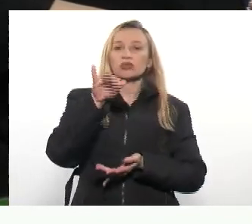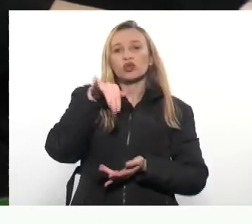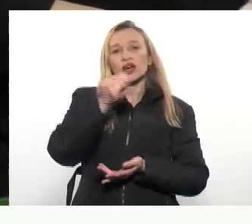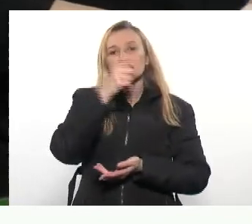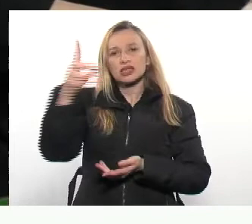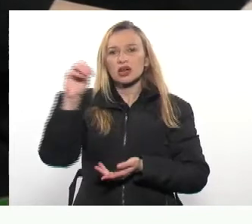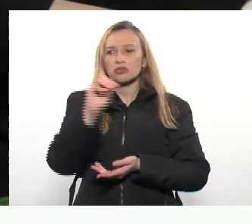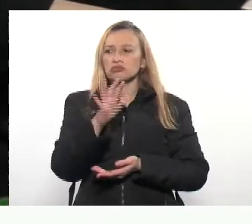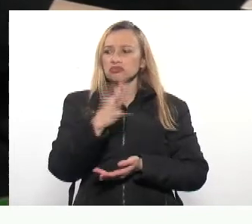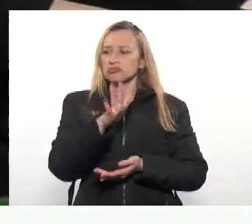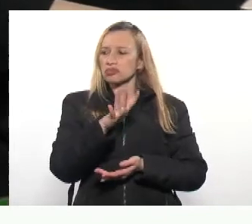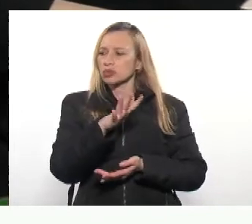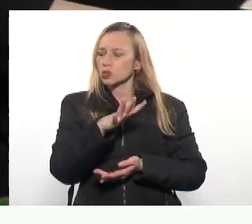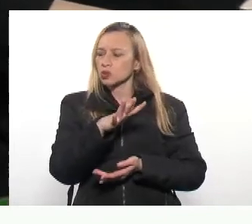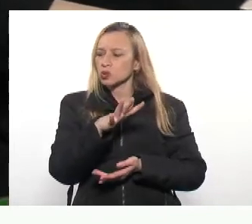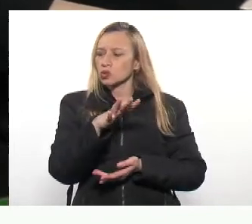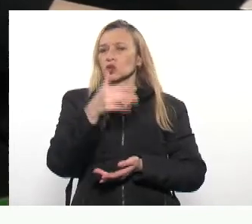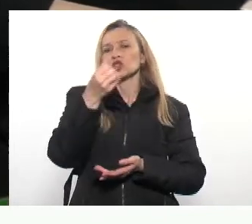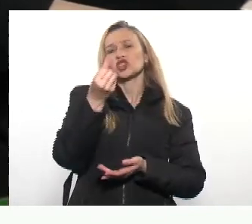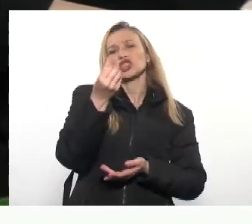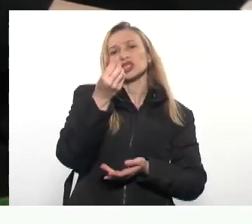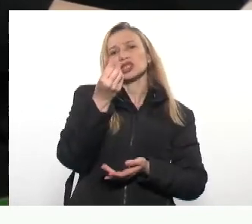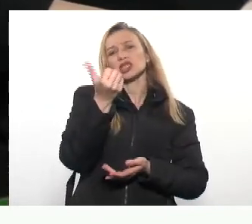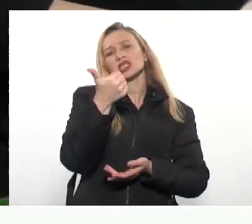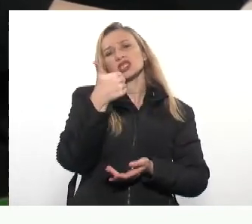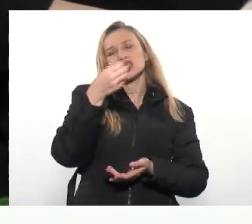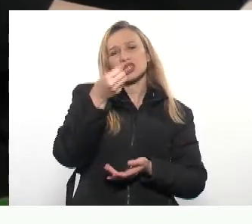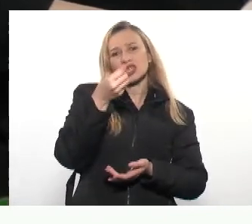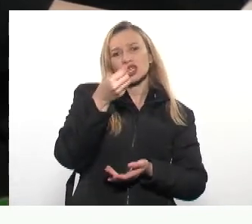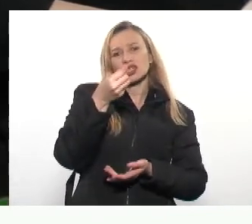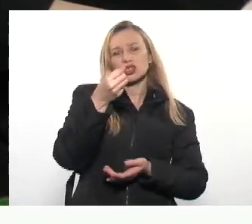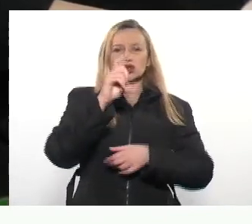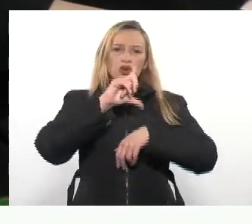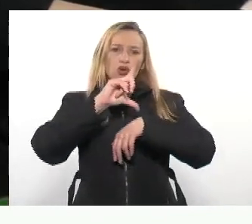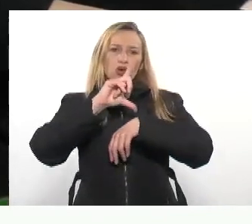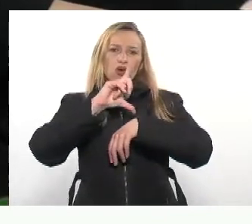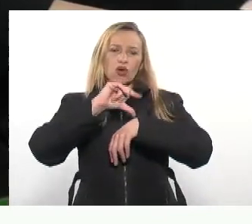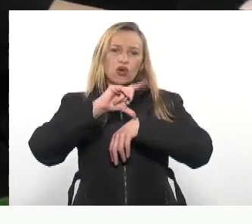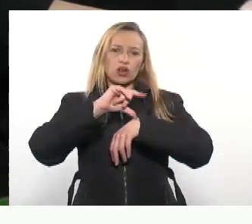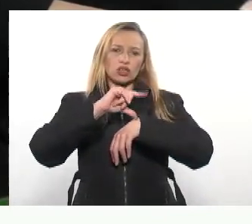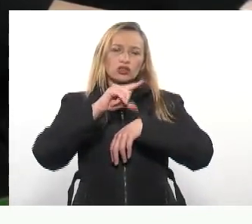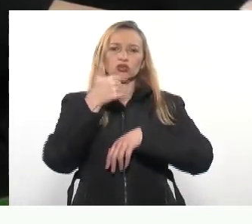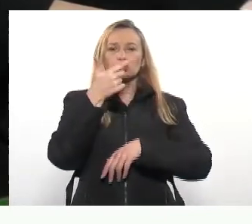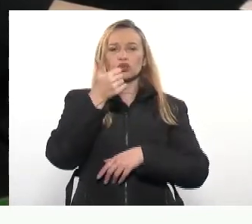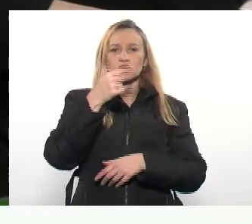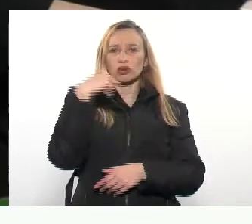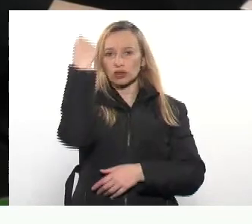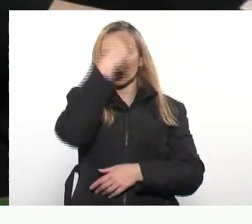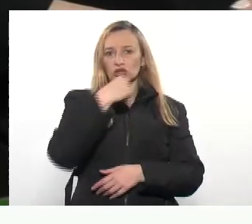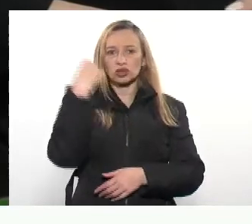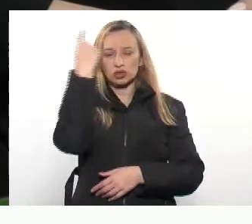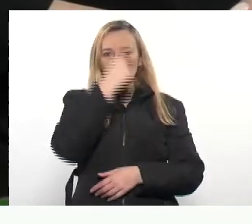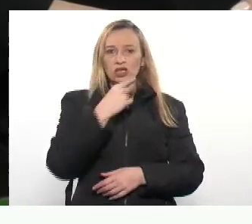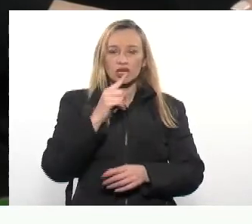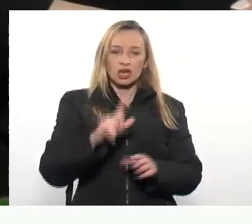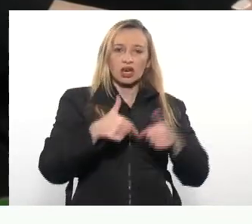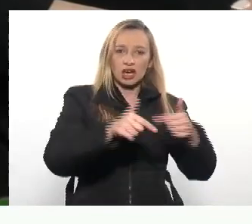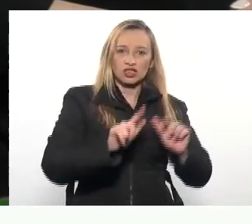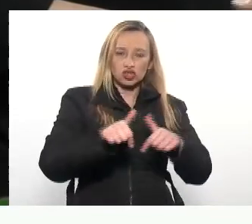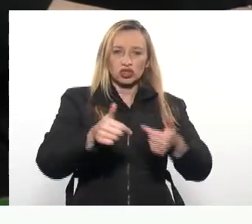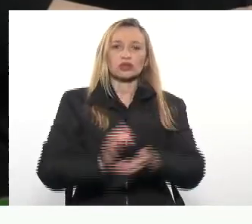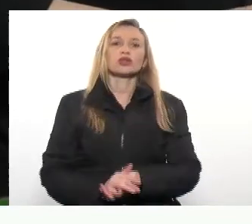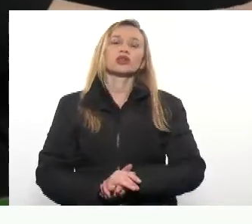dura praticamente 16 horas, são 12 horas rodando, mais montar os histogramas, etc. Mas, enfim, foram feitas